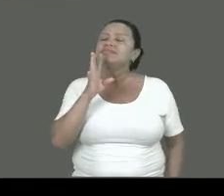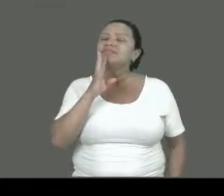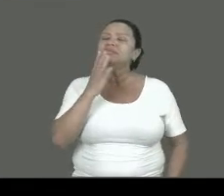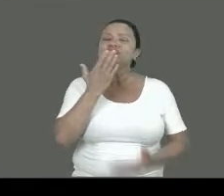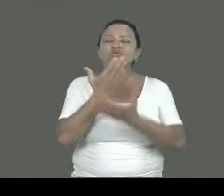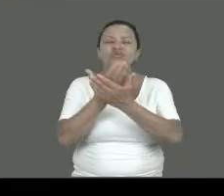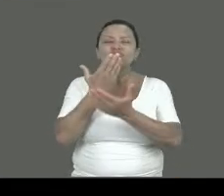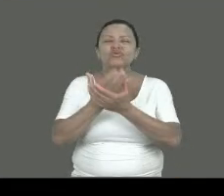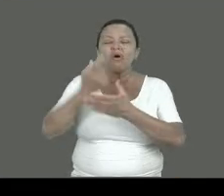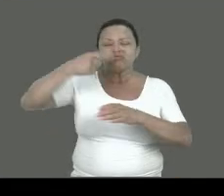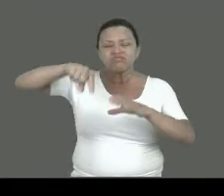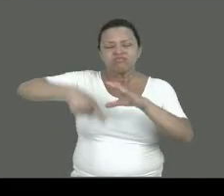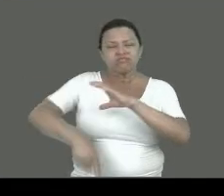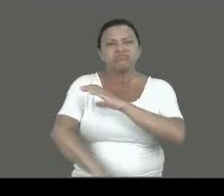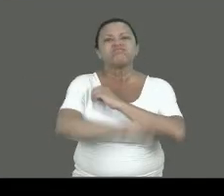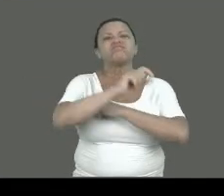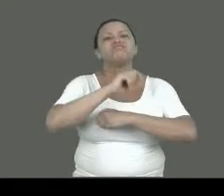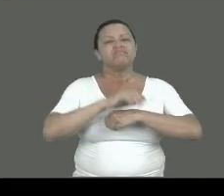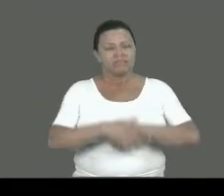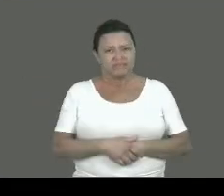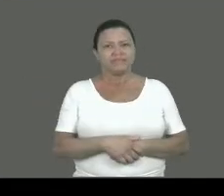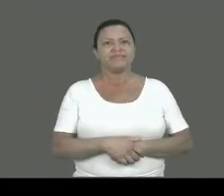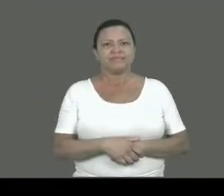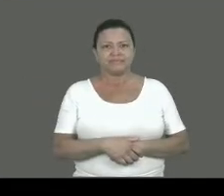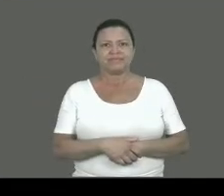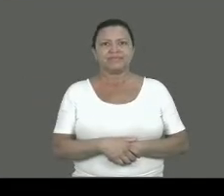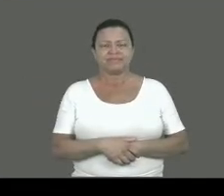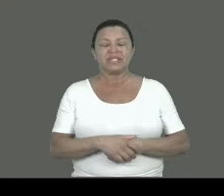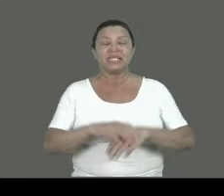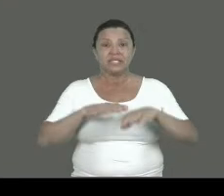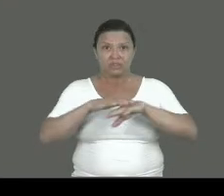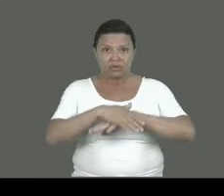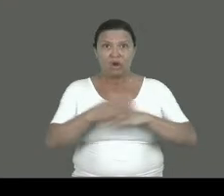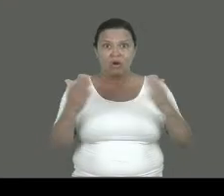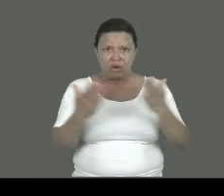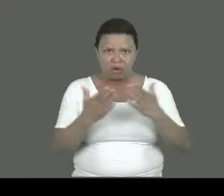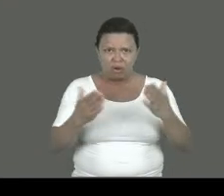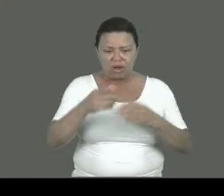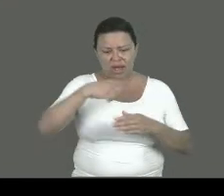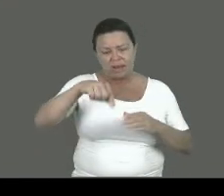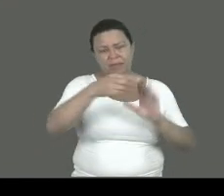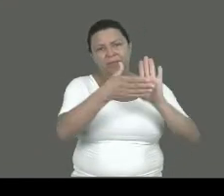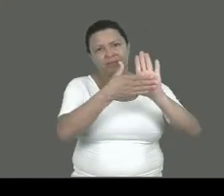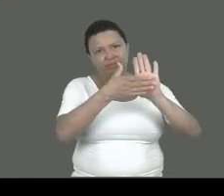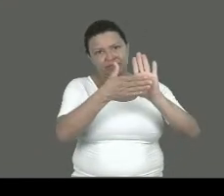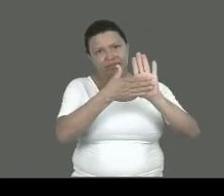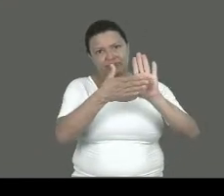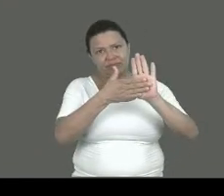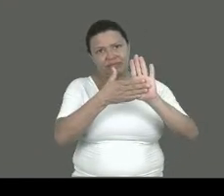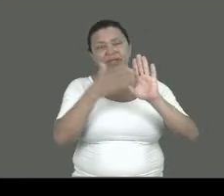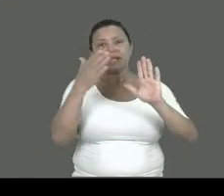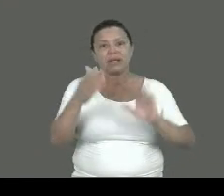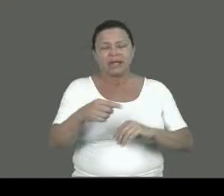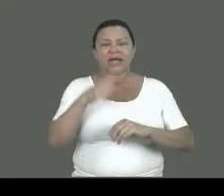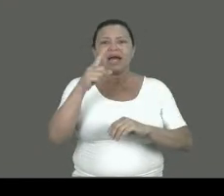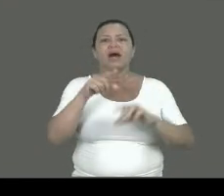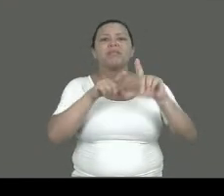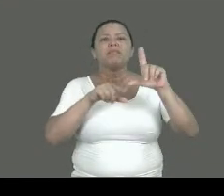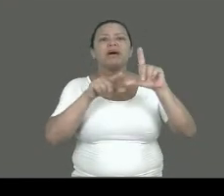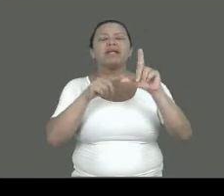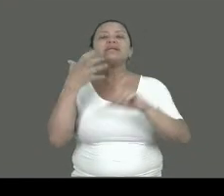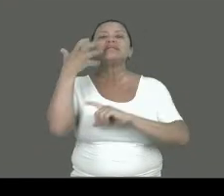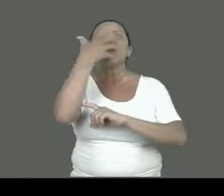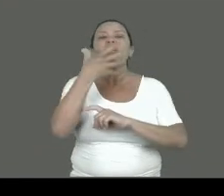aprofundarmos no nosso estudo. E na noite de hoje, a minha proposta é trazer a letra de uma música